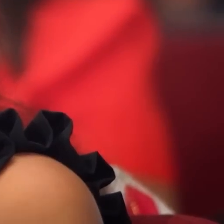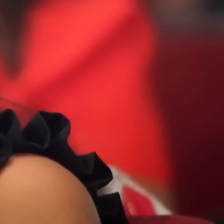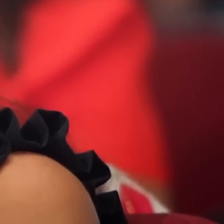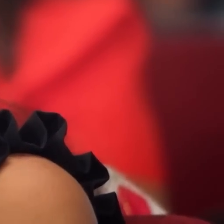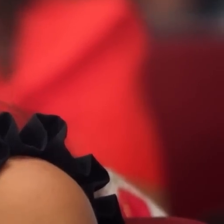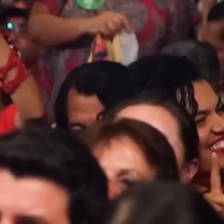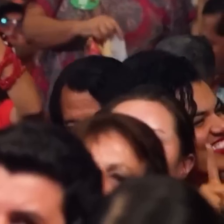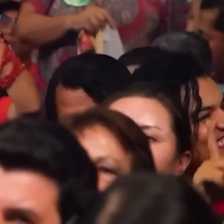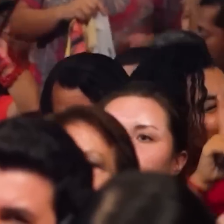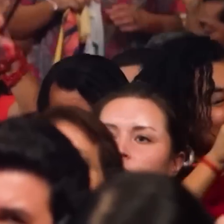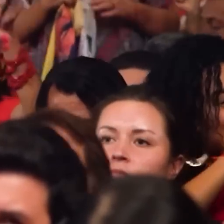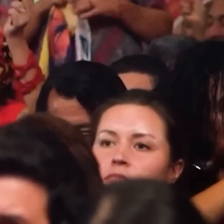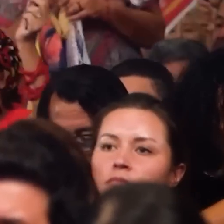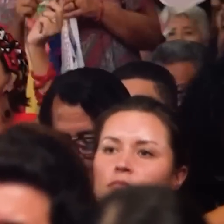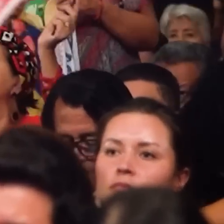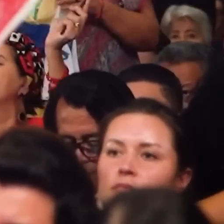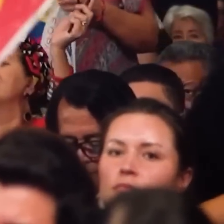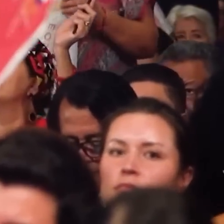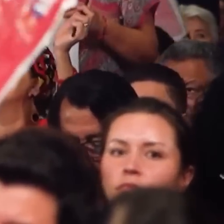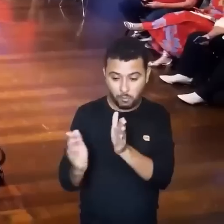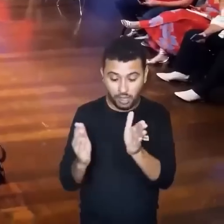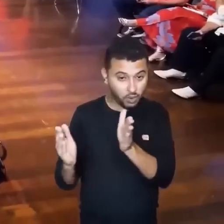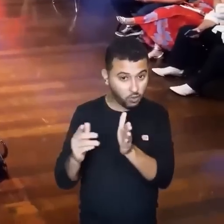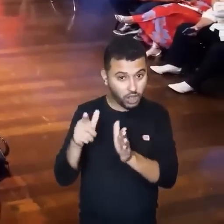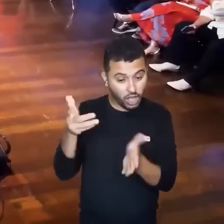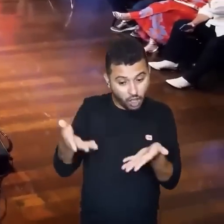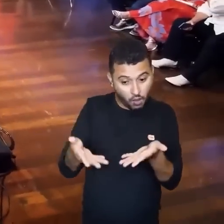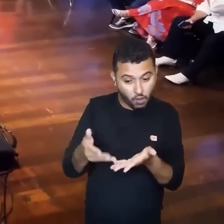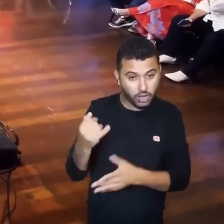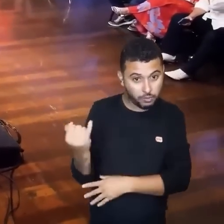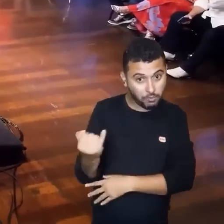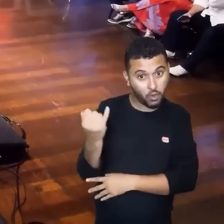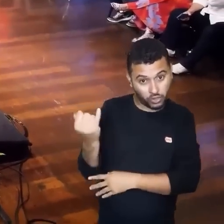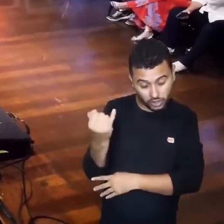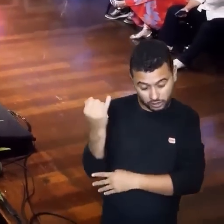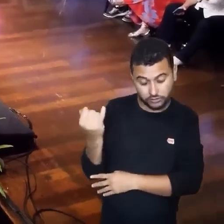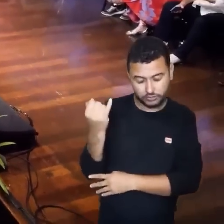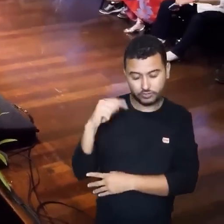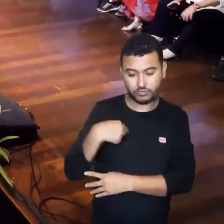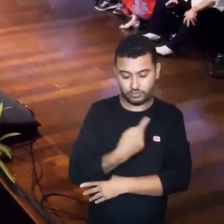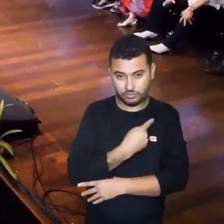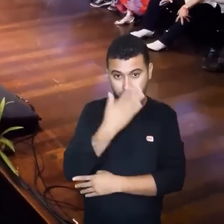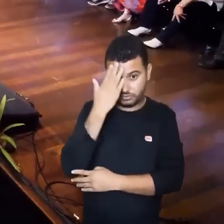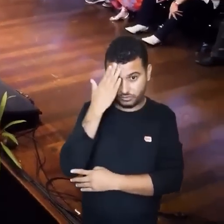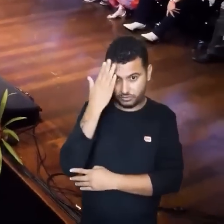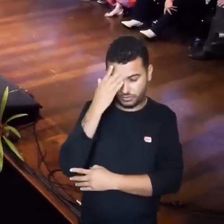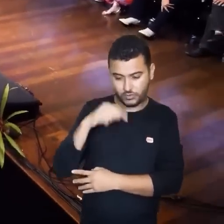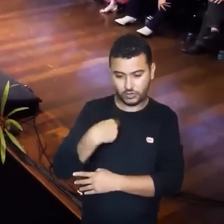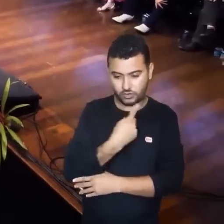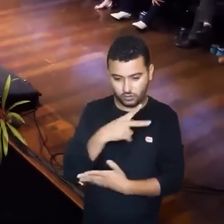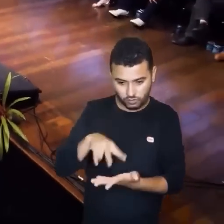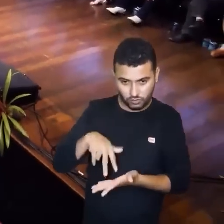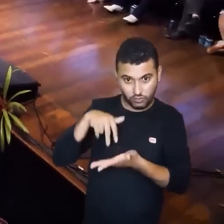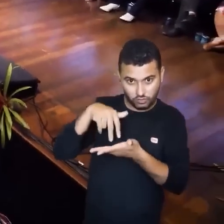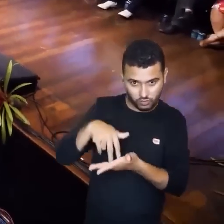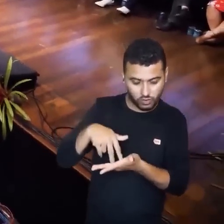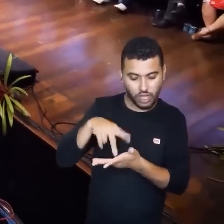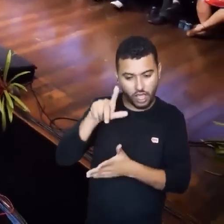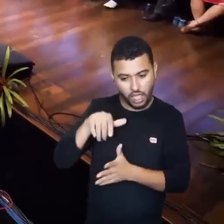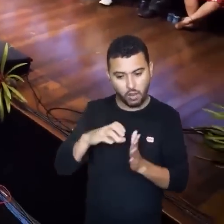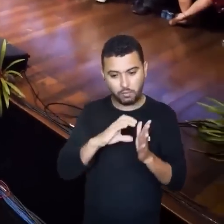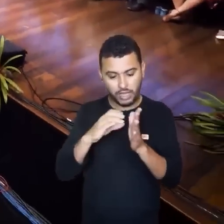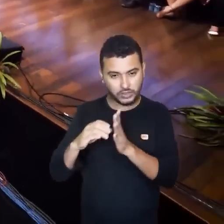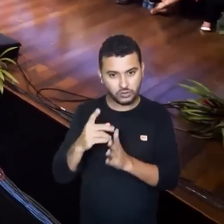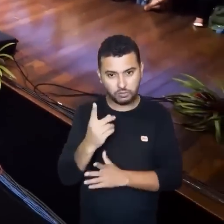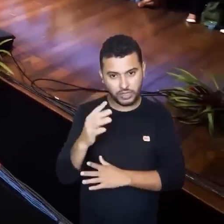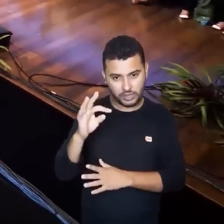mudar. Nesse momento dos seus 43 anos, nos mantivemos como um partido